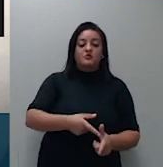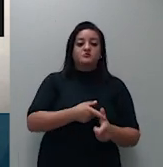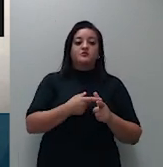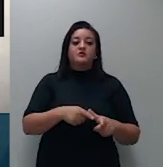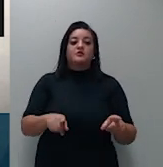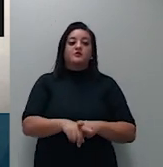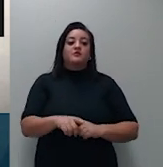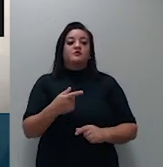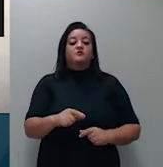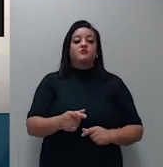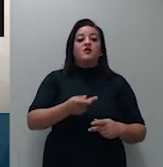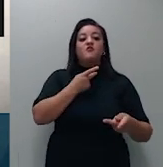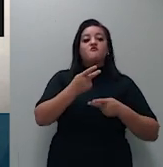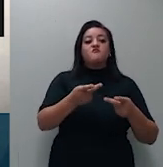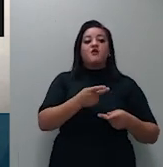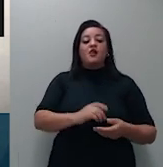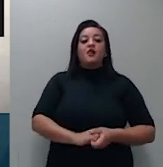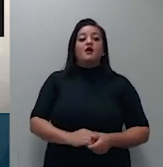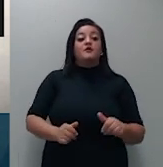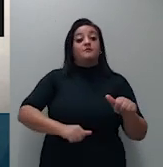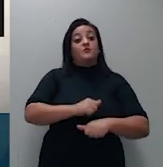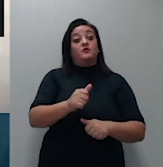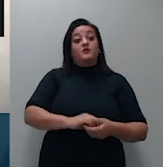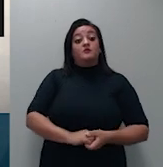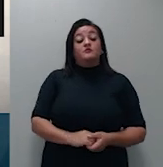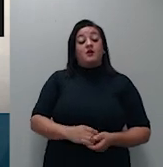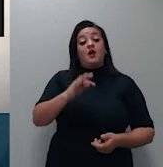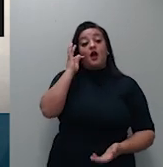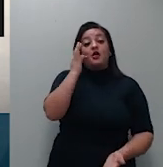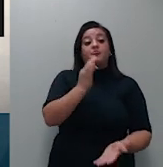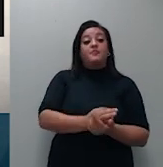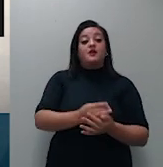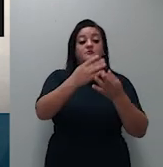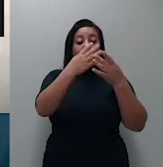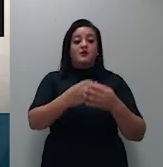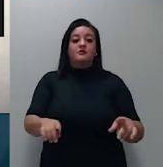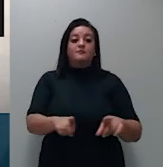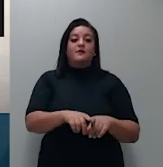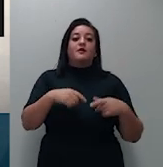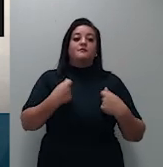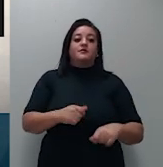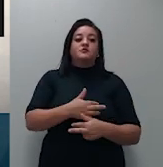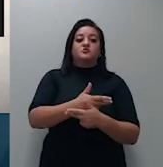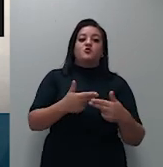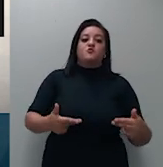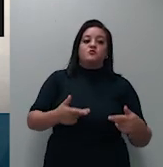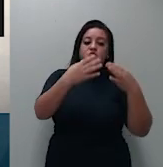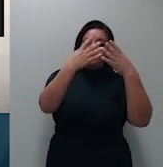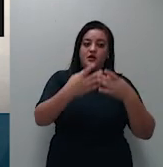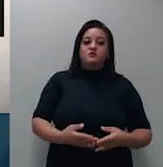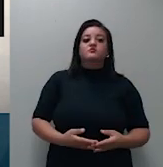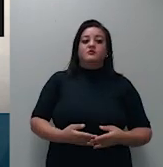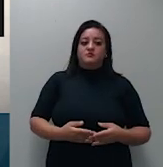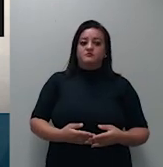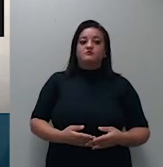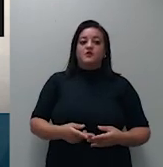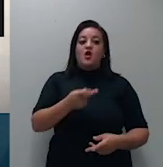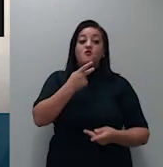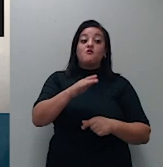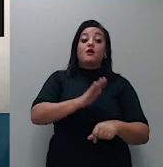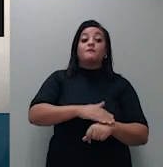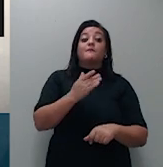de credores não haveria falar em Nova Iguaçu até esposada merece alguns esclarecimentos